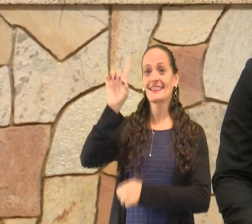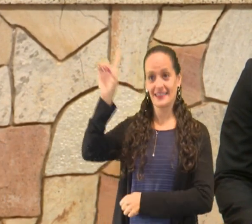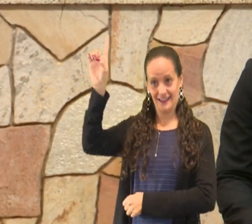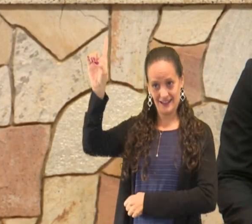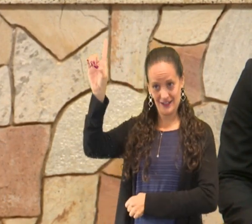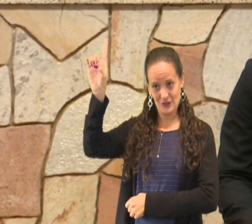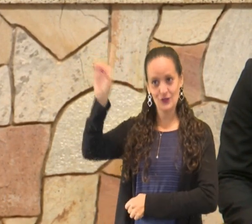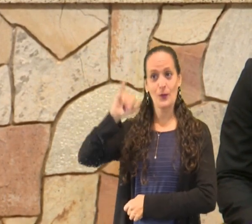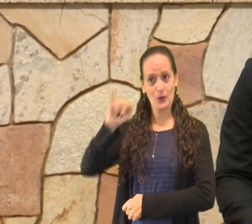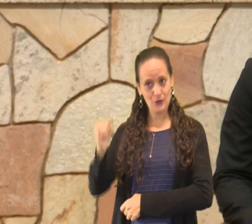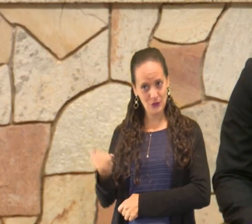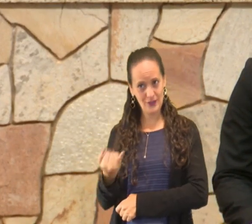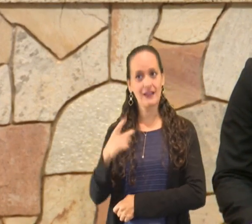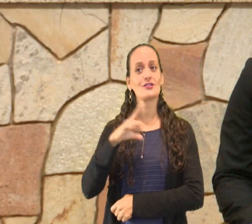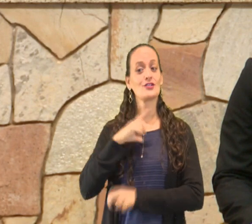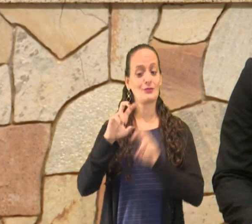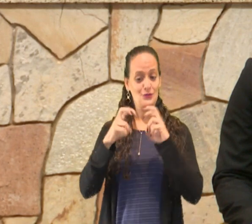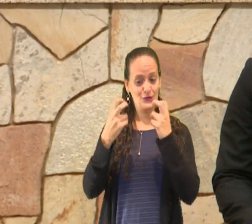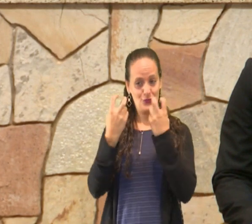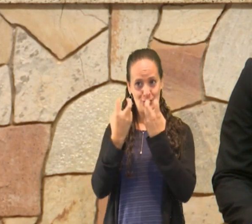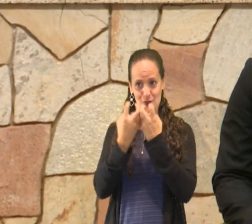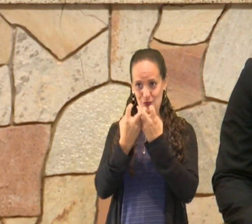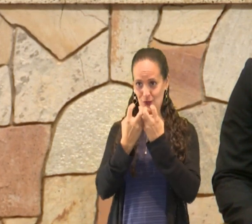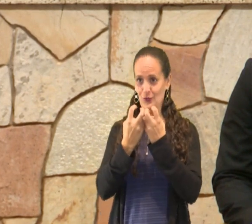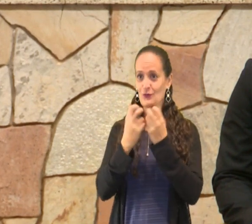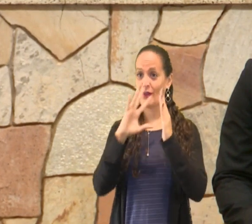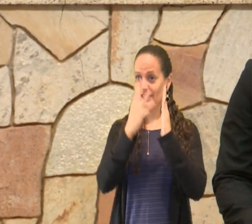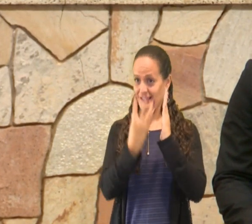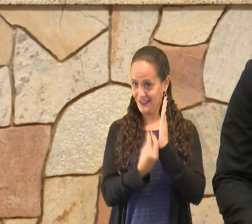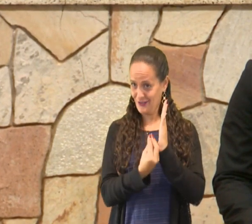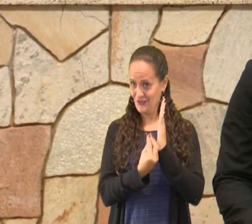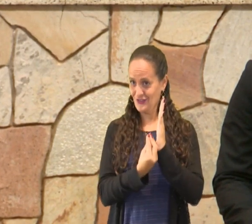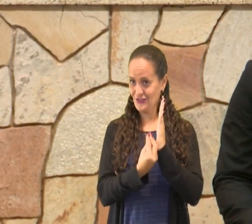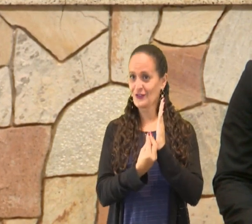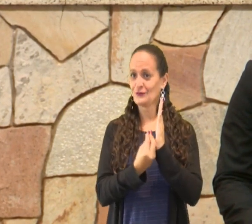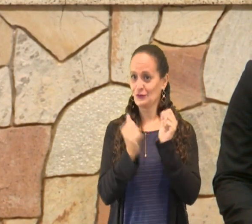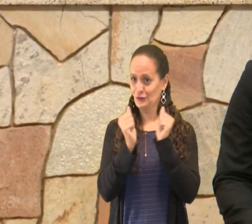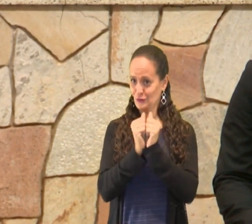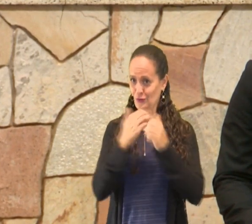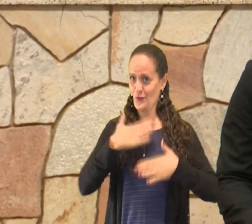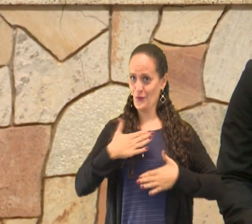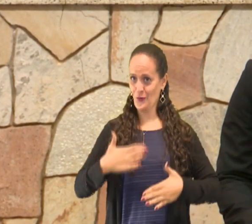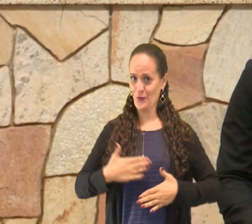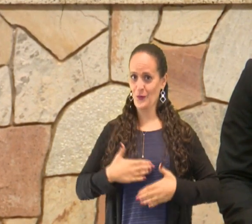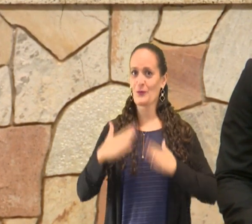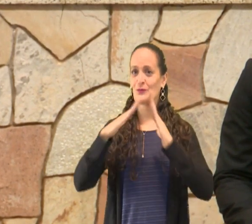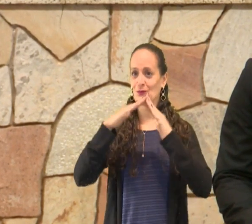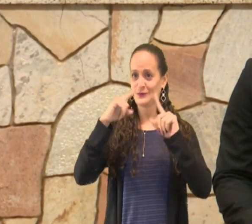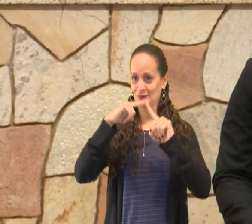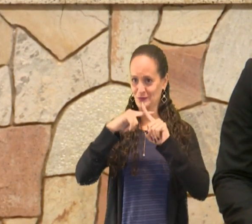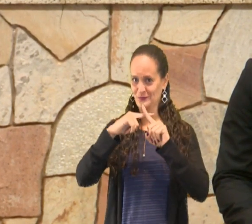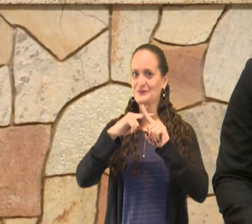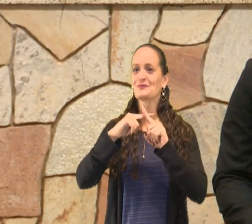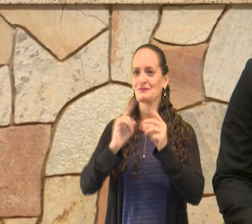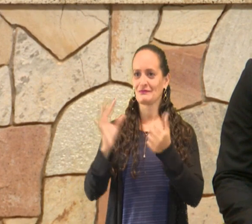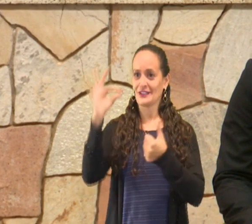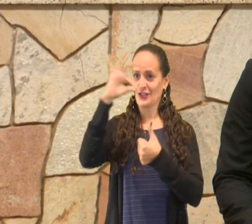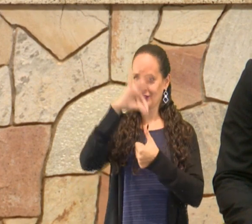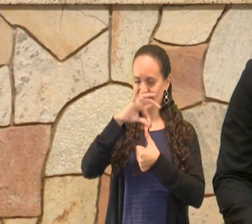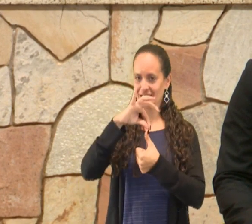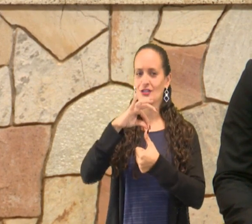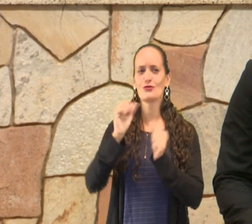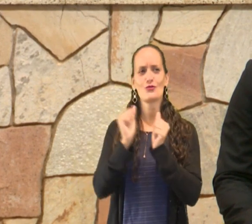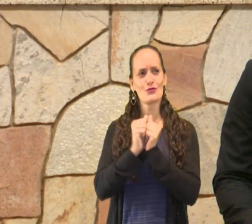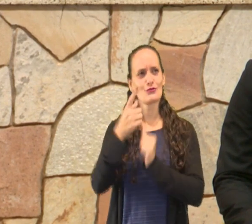privilégio, a oportunidade que temos de cultuá-lo como igreja, corpo de Cristo, cada irmão, cada